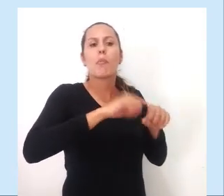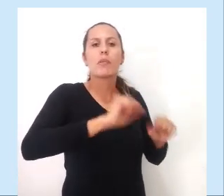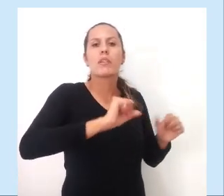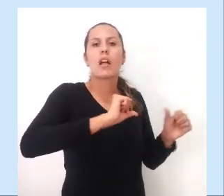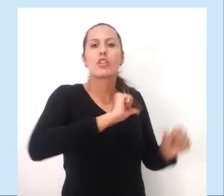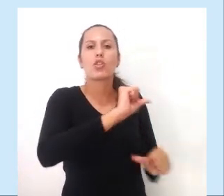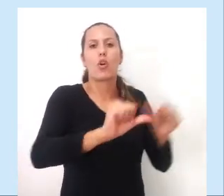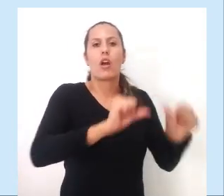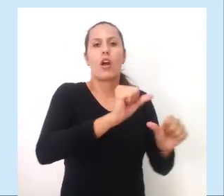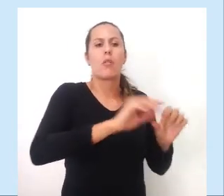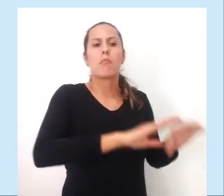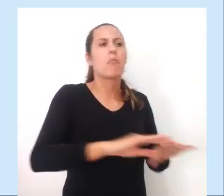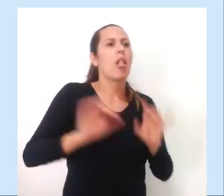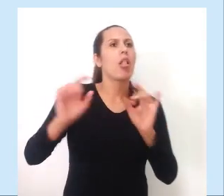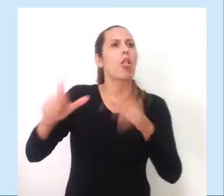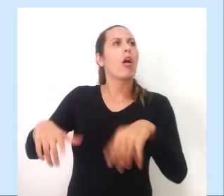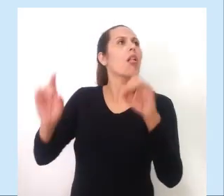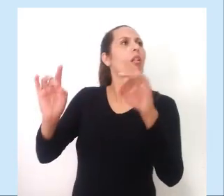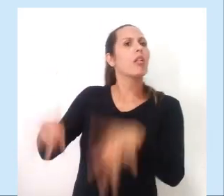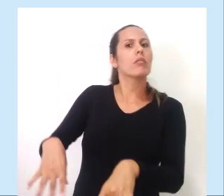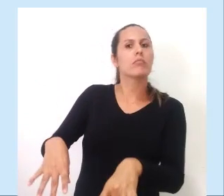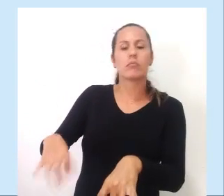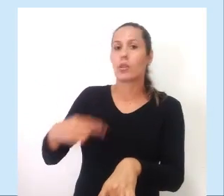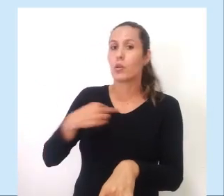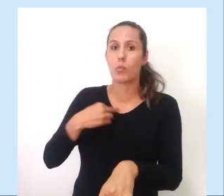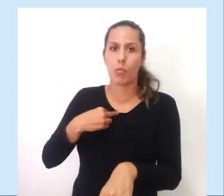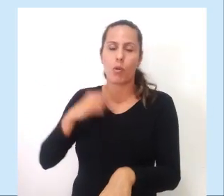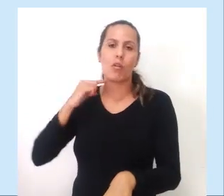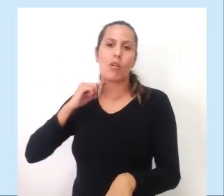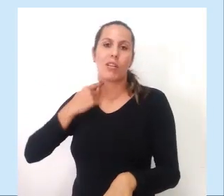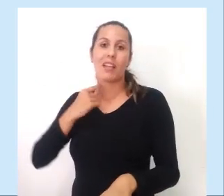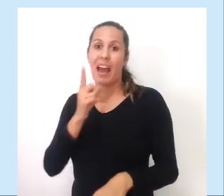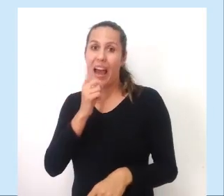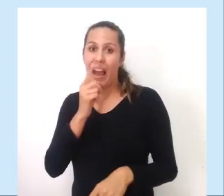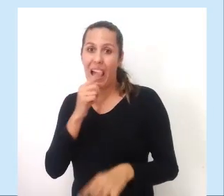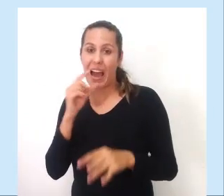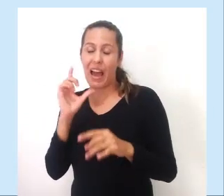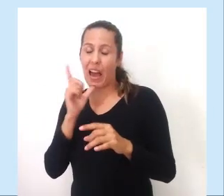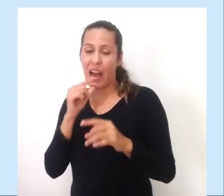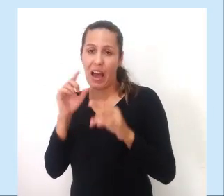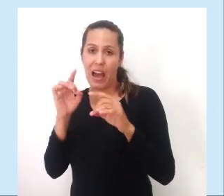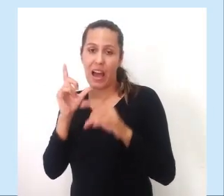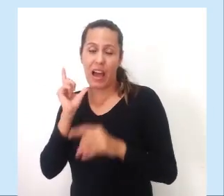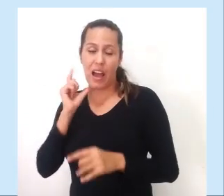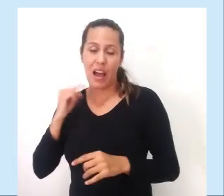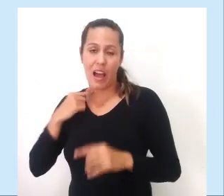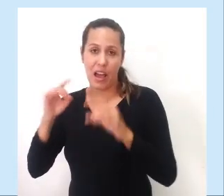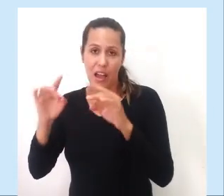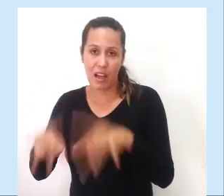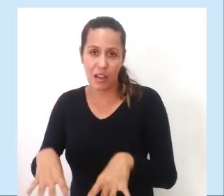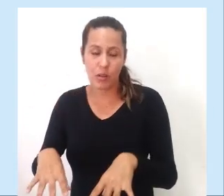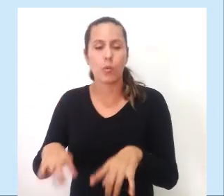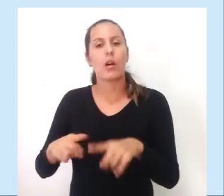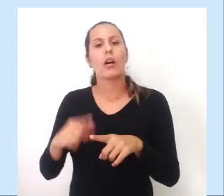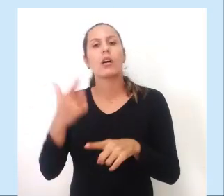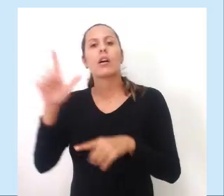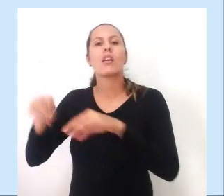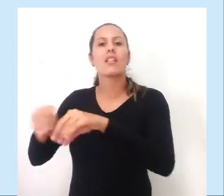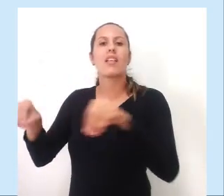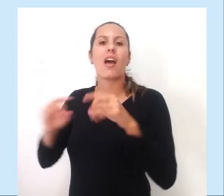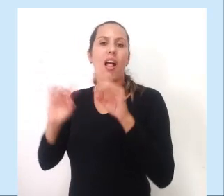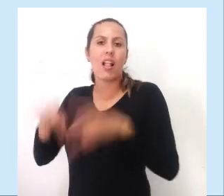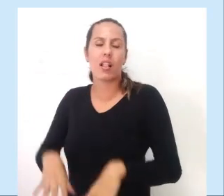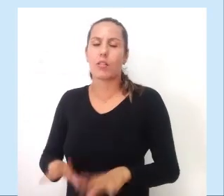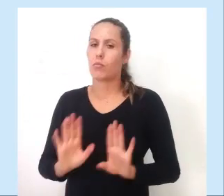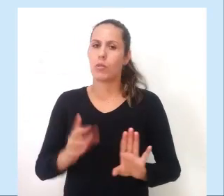Para quê? Para não poluir o solo e nem a água. Como uma pilha. Eu dou um exemplo semelhante à